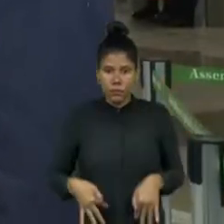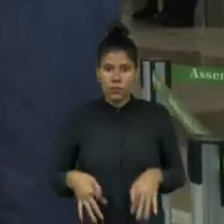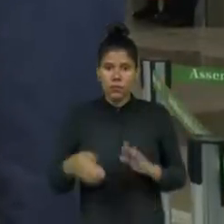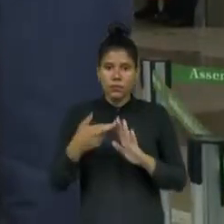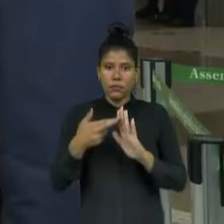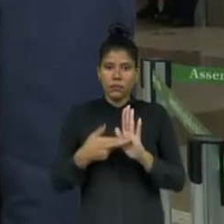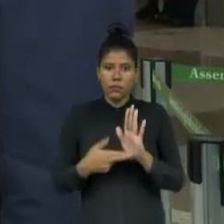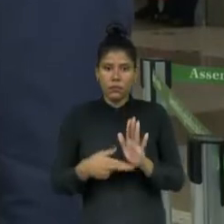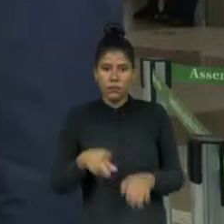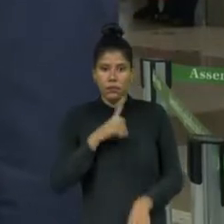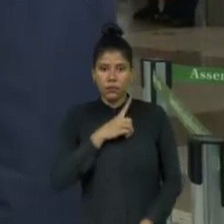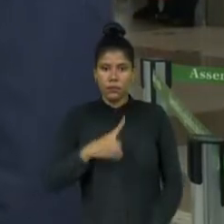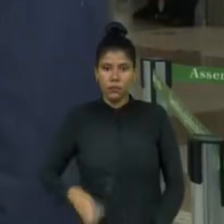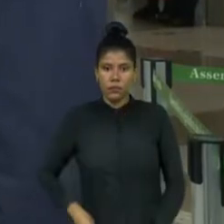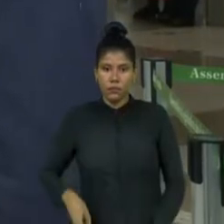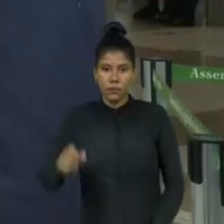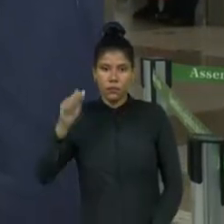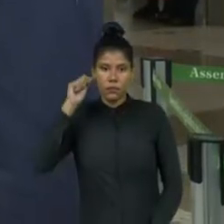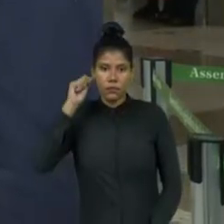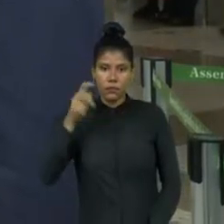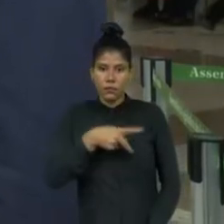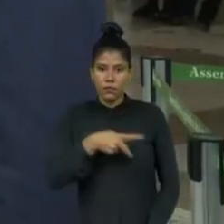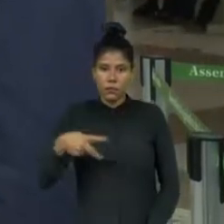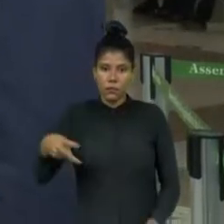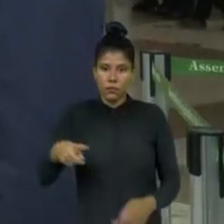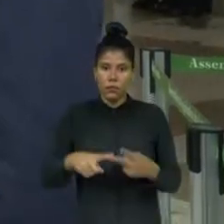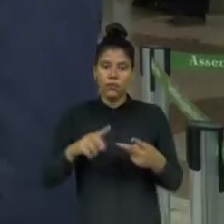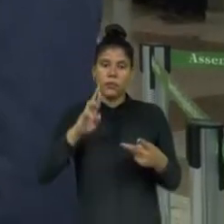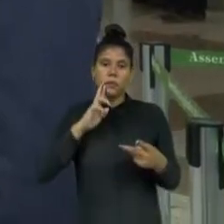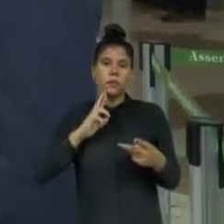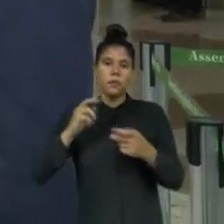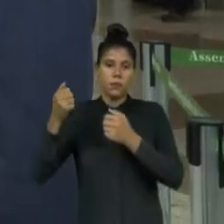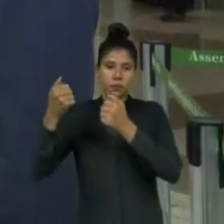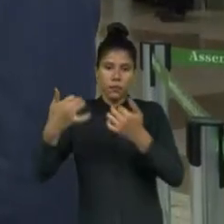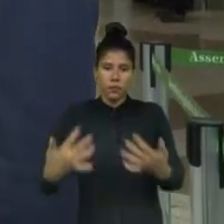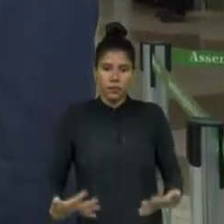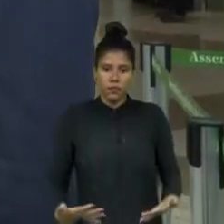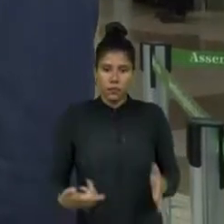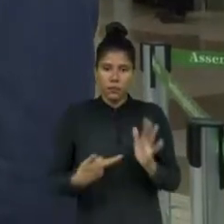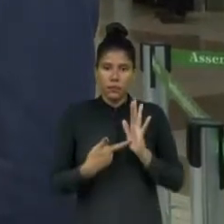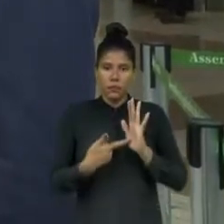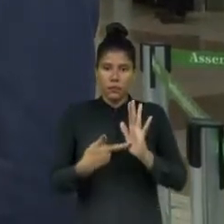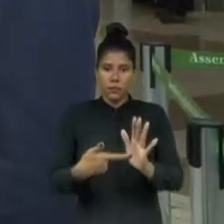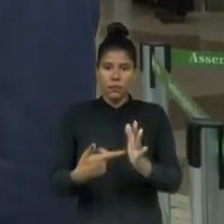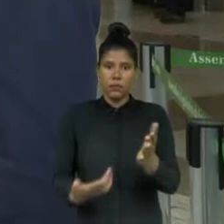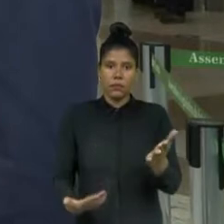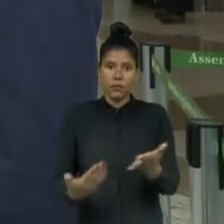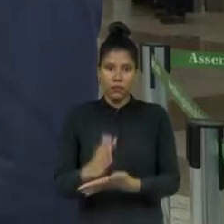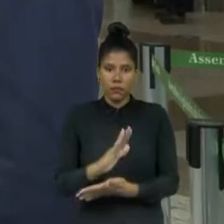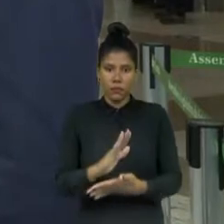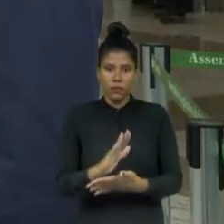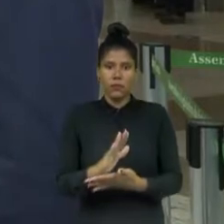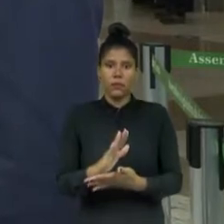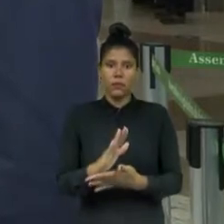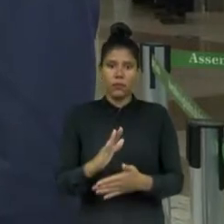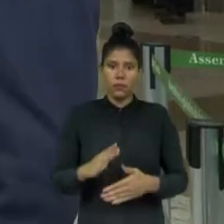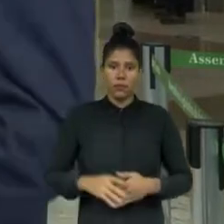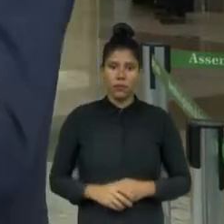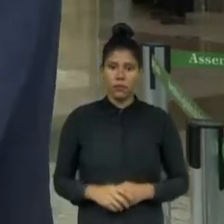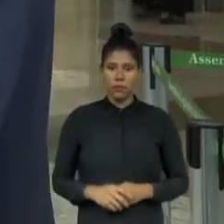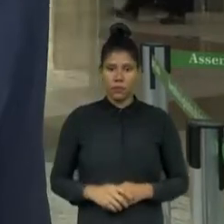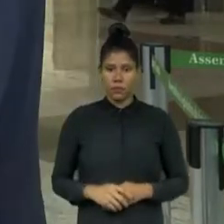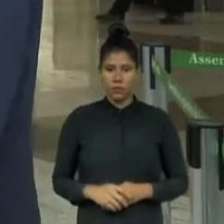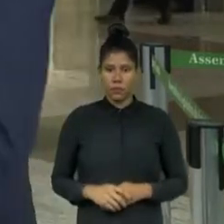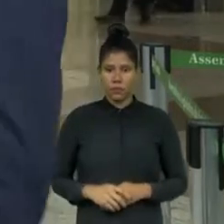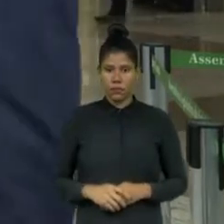deputado Aldir, que é o presidente, deputado Romeu Aldigueiro, o relator, apresentou e foi aprovado pelo pleno da comissão. Então, a Assembleia...